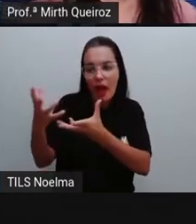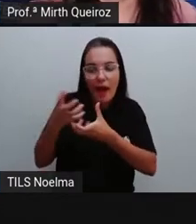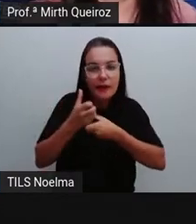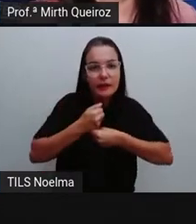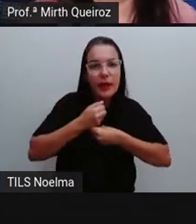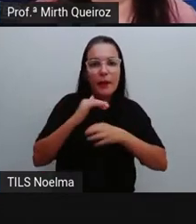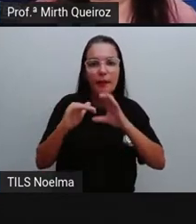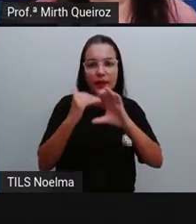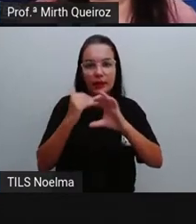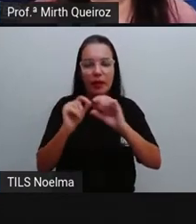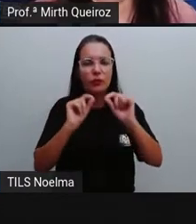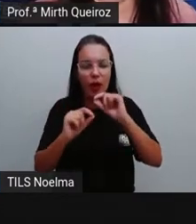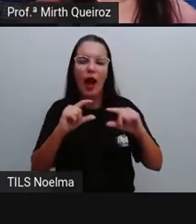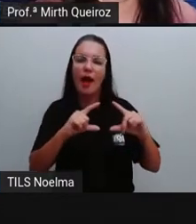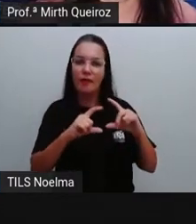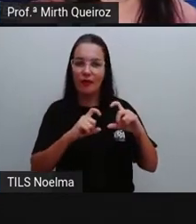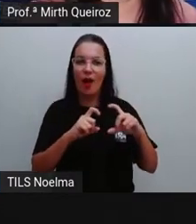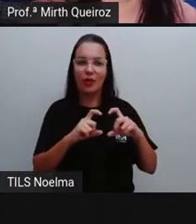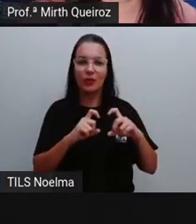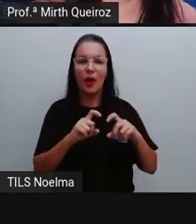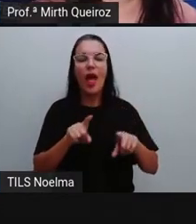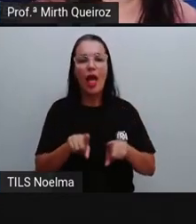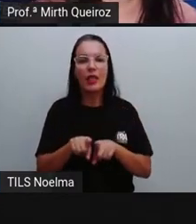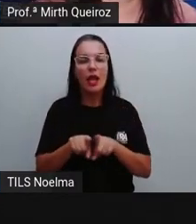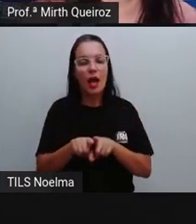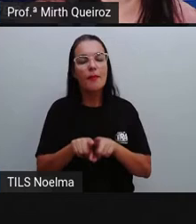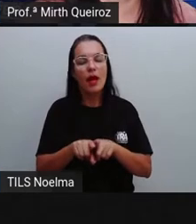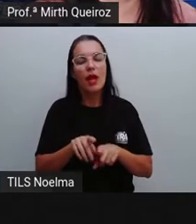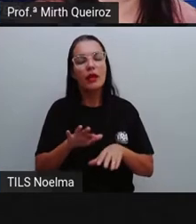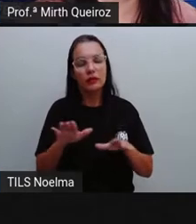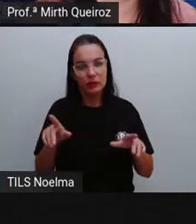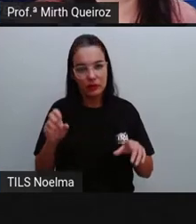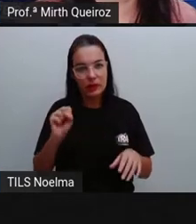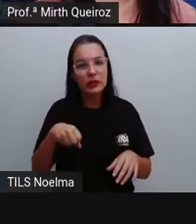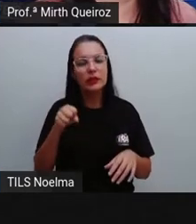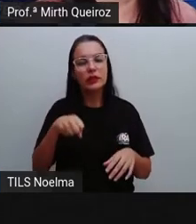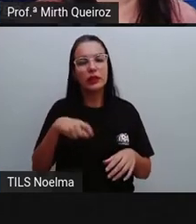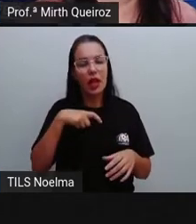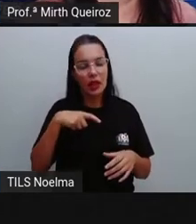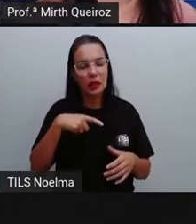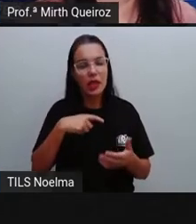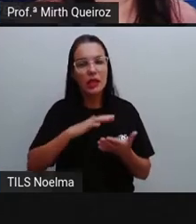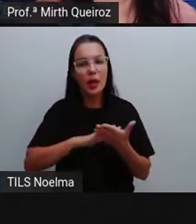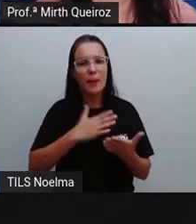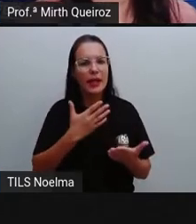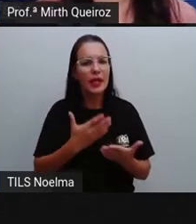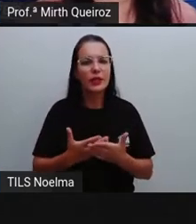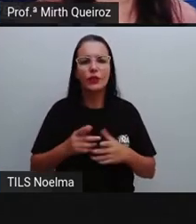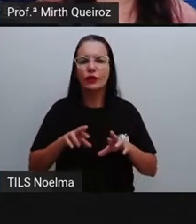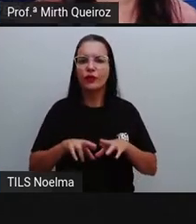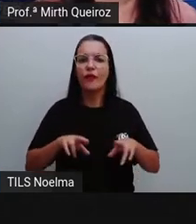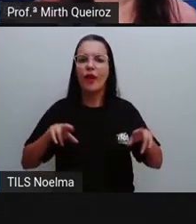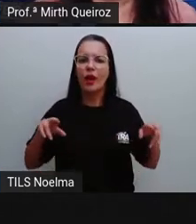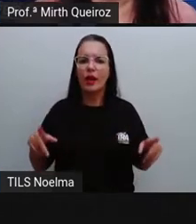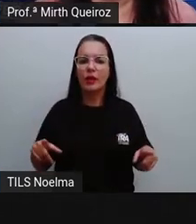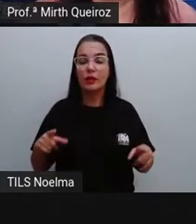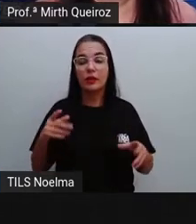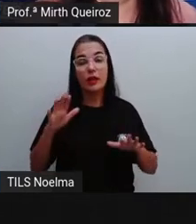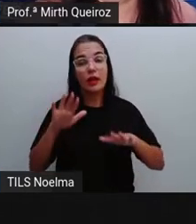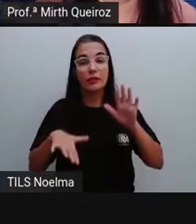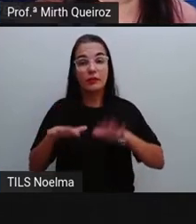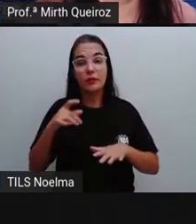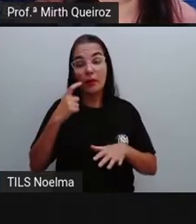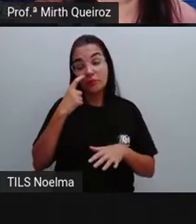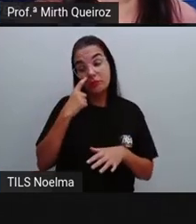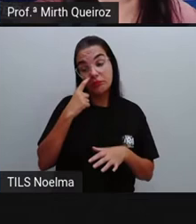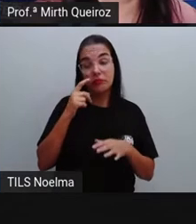caso seria a foto. Então, as fotografias, elas possuem interpretações diferentes de acordo com o ponto de vista de cada um. E